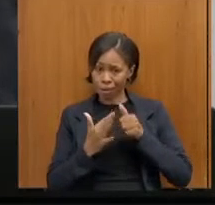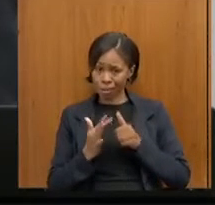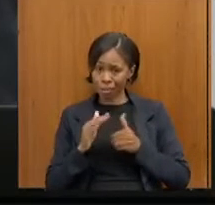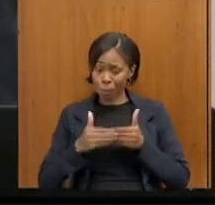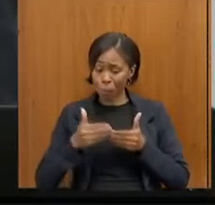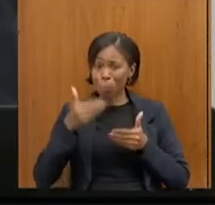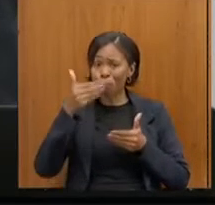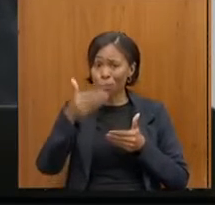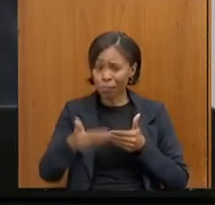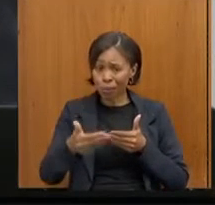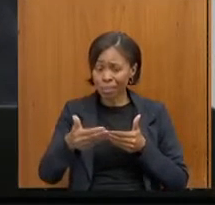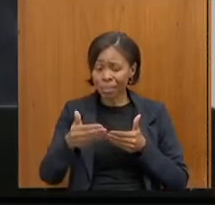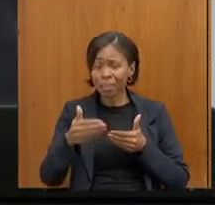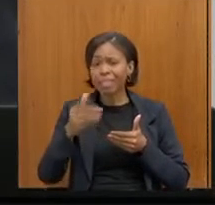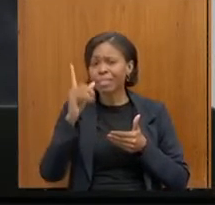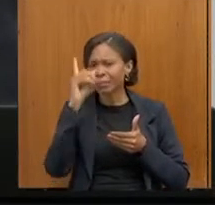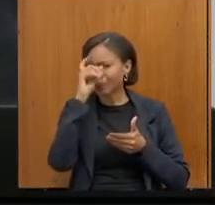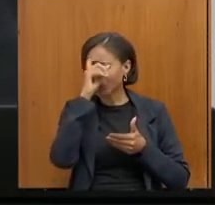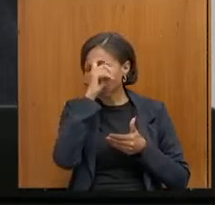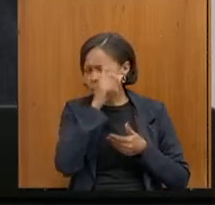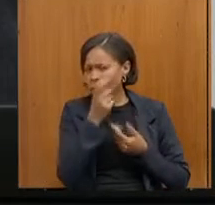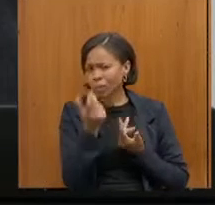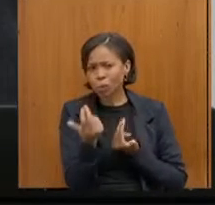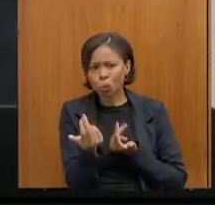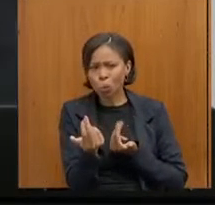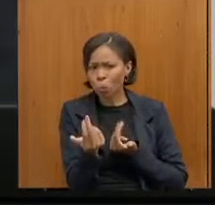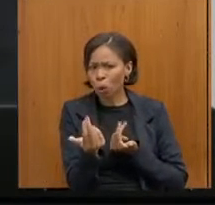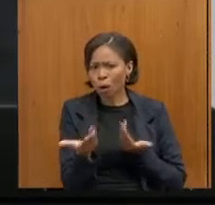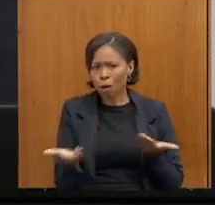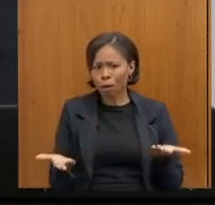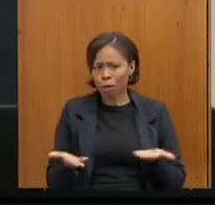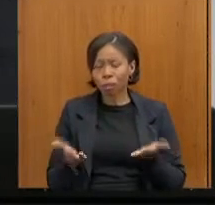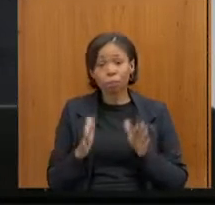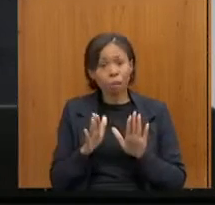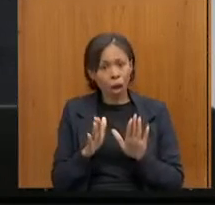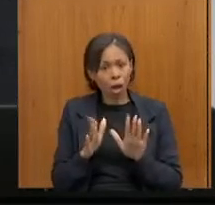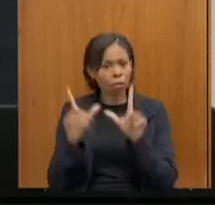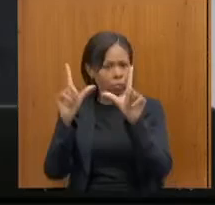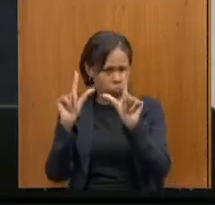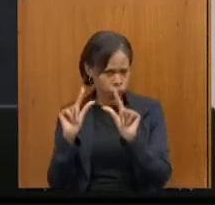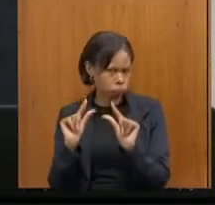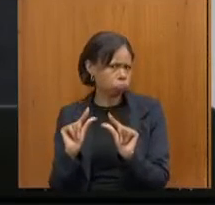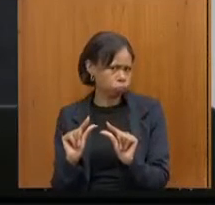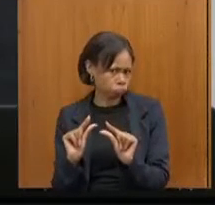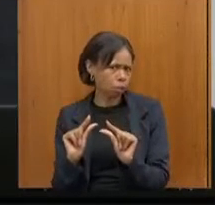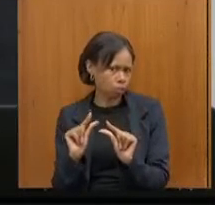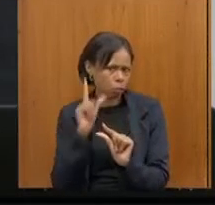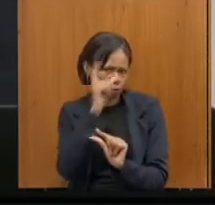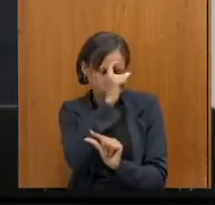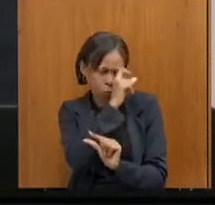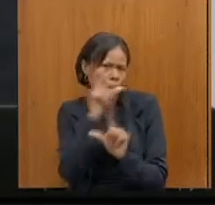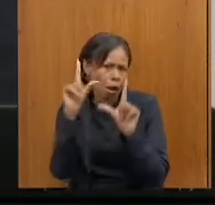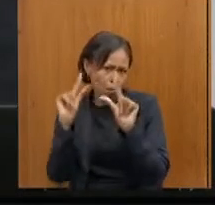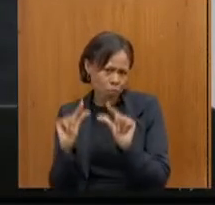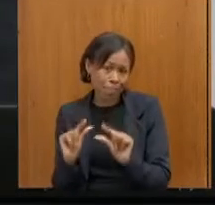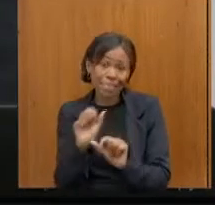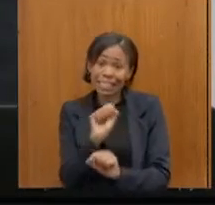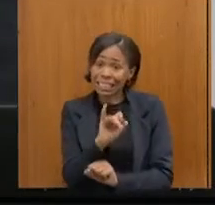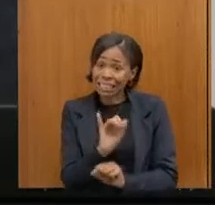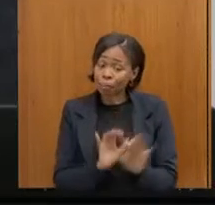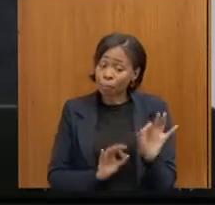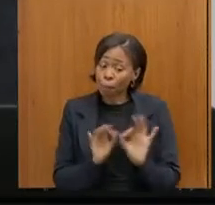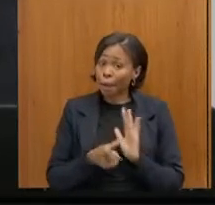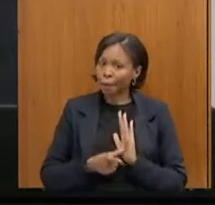dificuldade talvez igual o que nós estamos vivendo academia mas nós podemos amenizar e dificuldades estivermos preparados